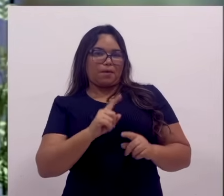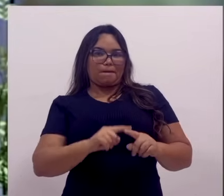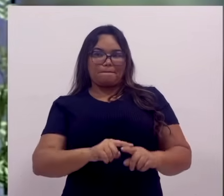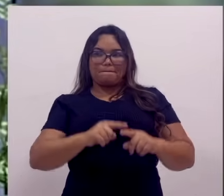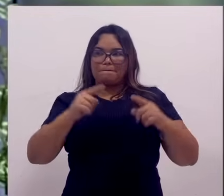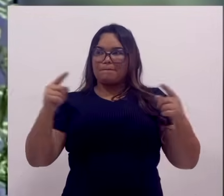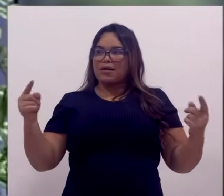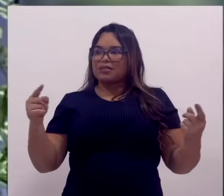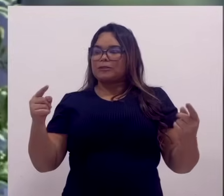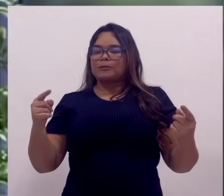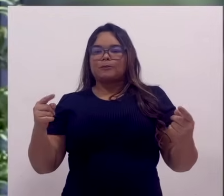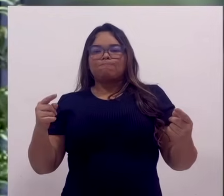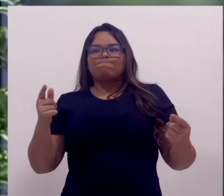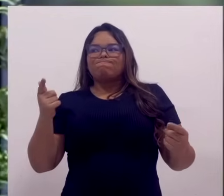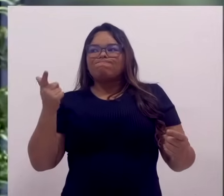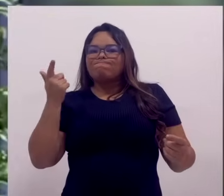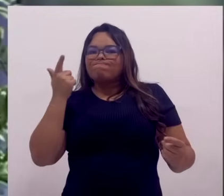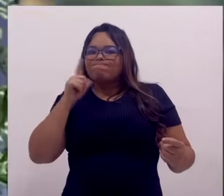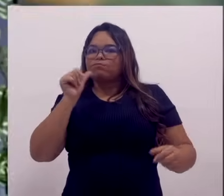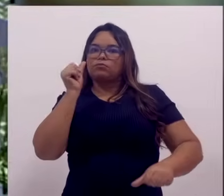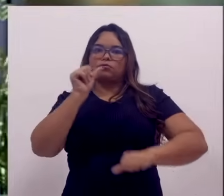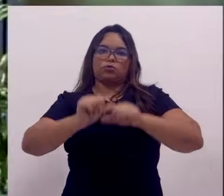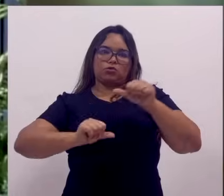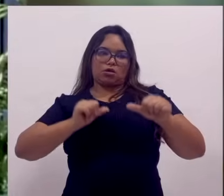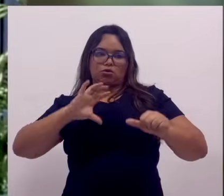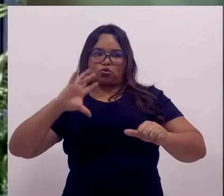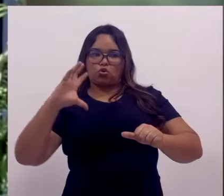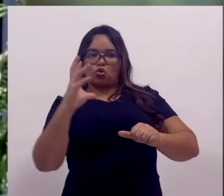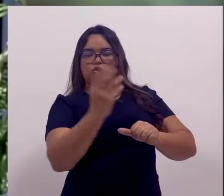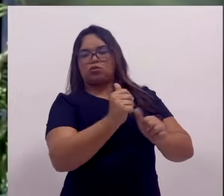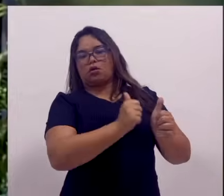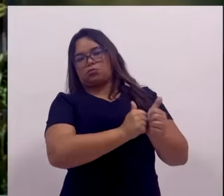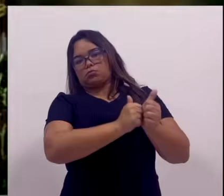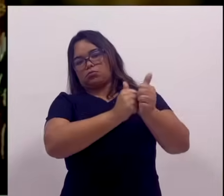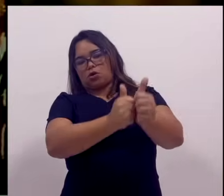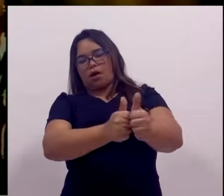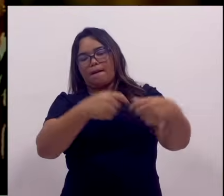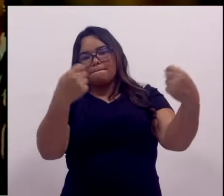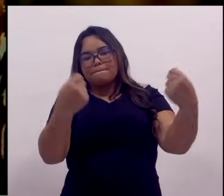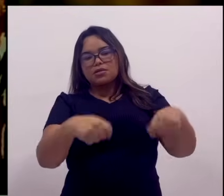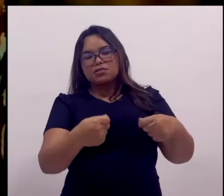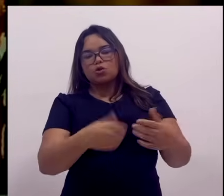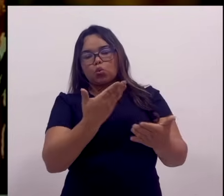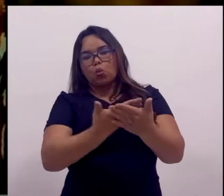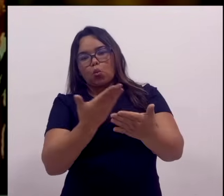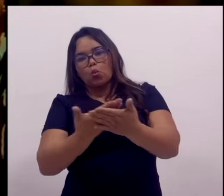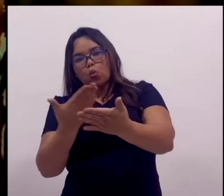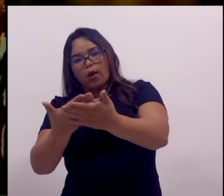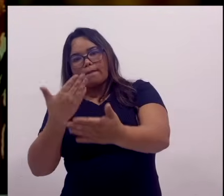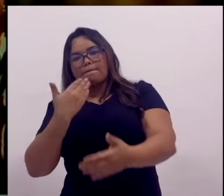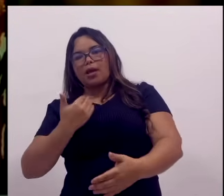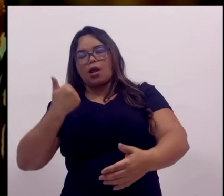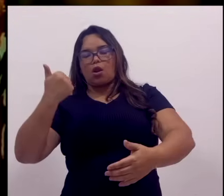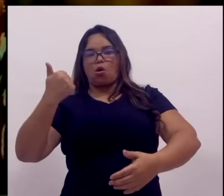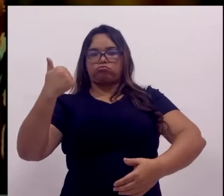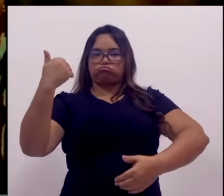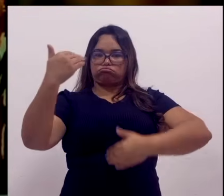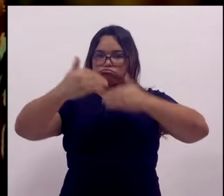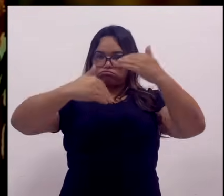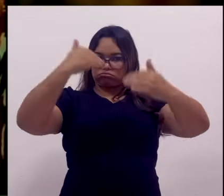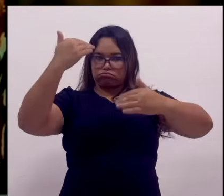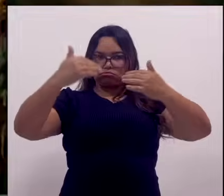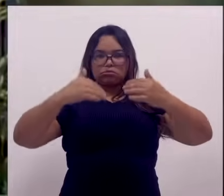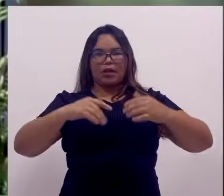Mas ele não podia fazer mais. Os seus seguidores deveriam ter continuado o trabalho, mas não o fizeram. Ele se